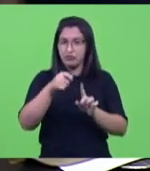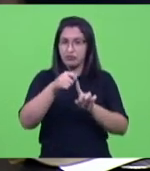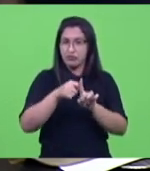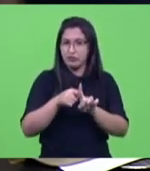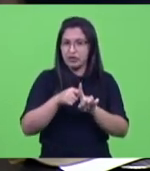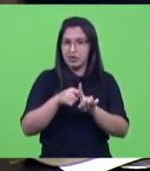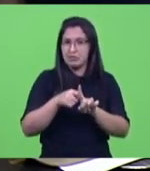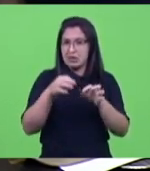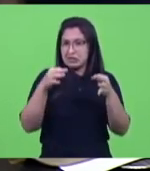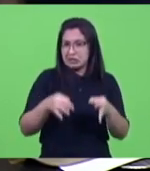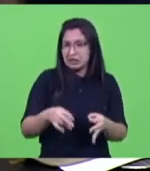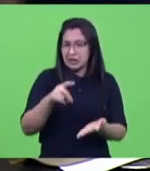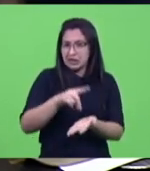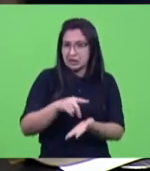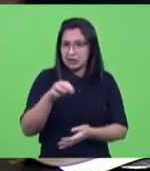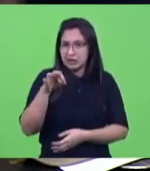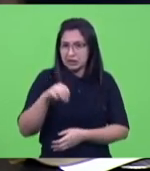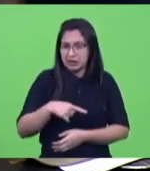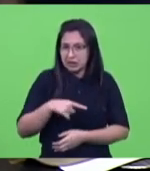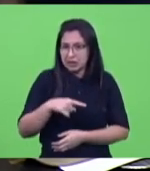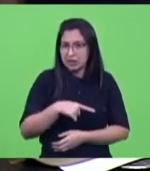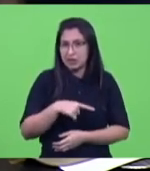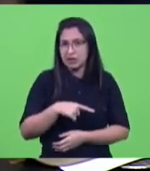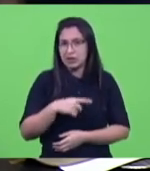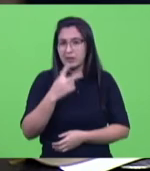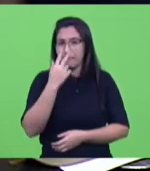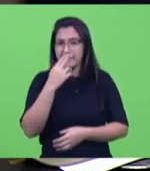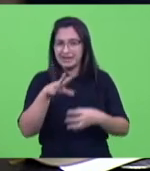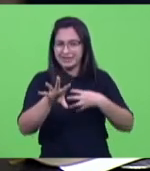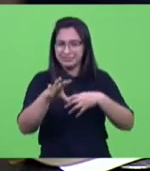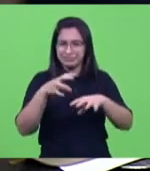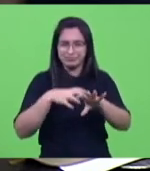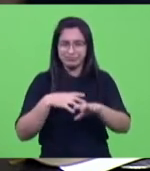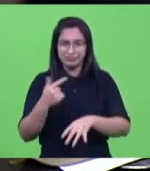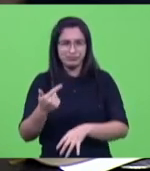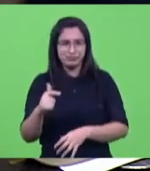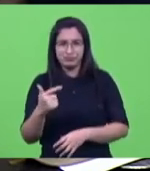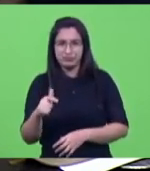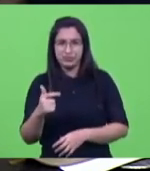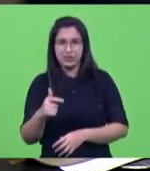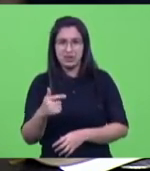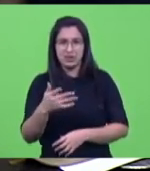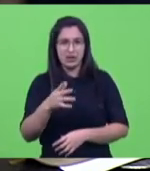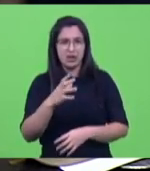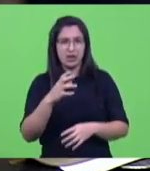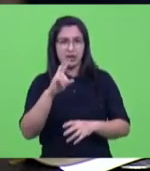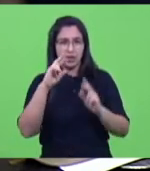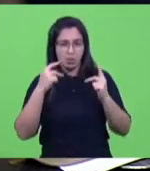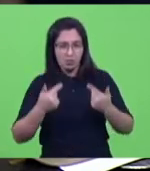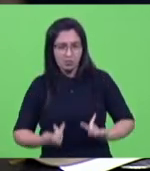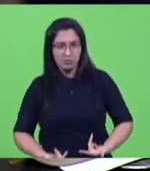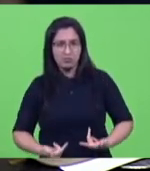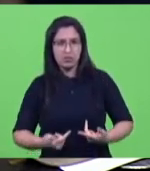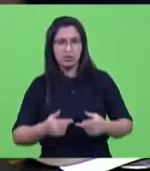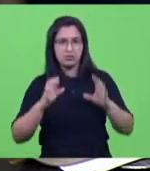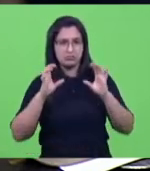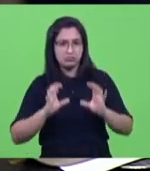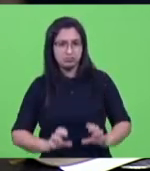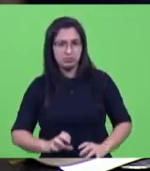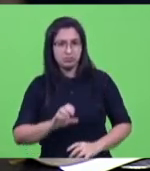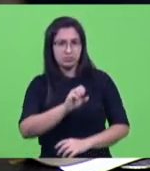muita insensibilidade como ser humano, como cidadão, como catarinense, manter